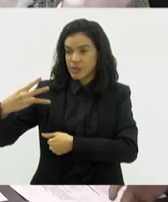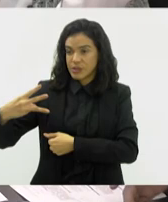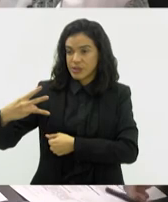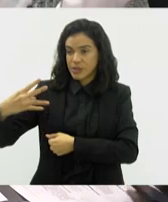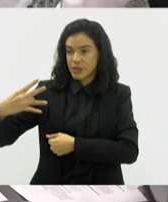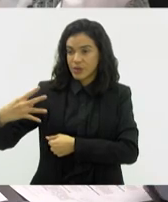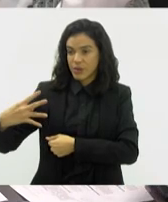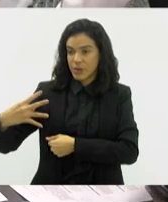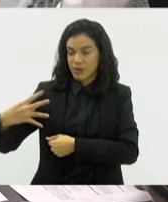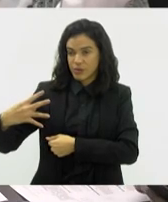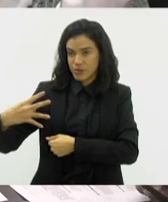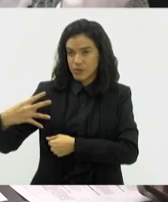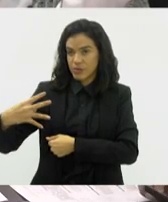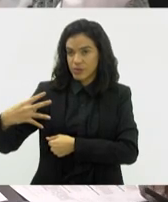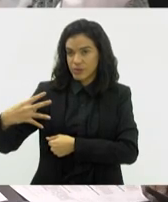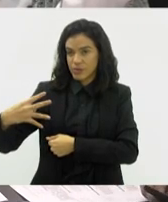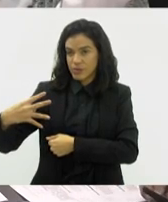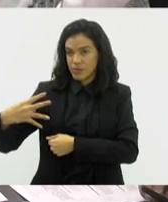e 4º